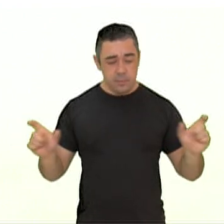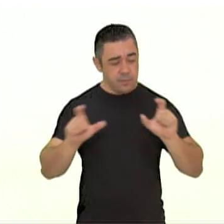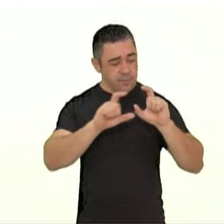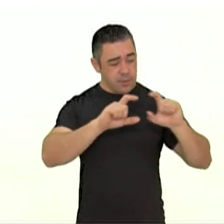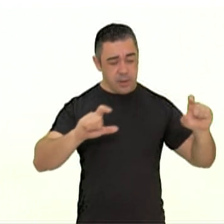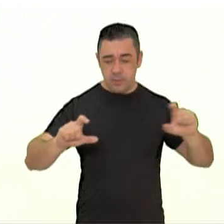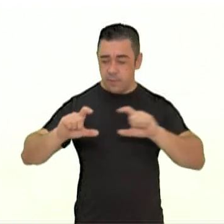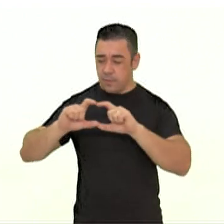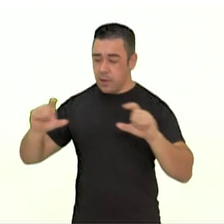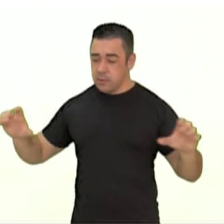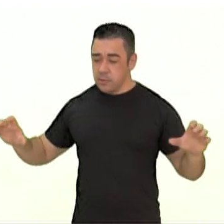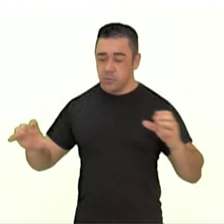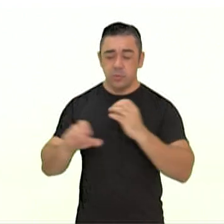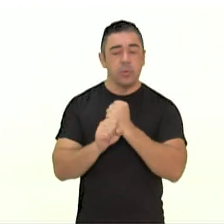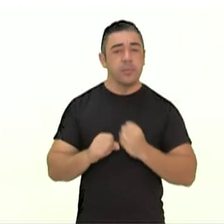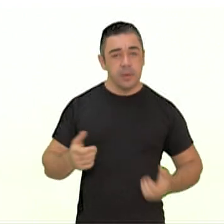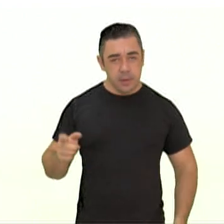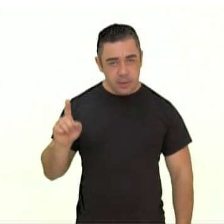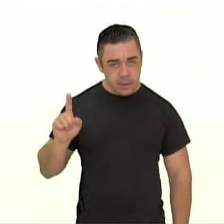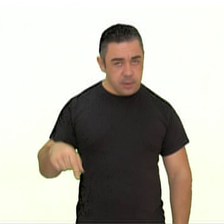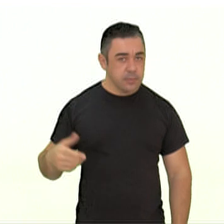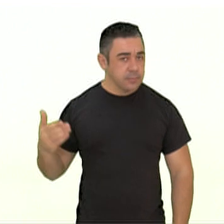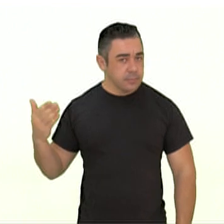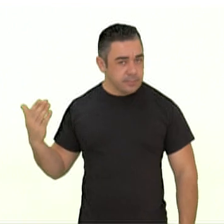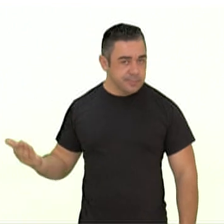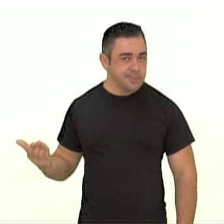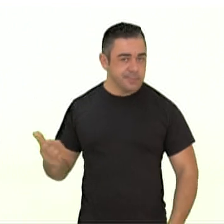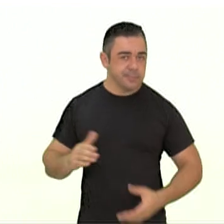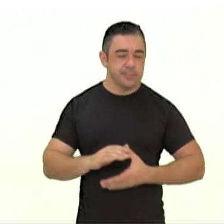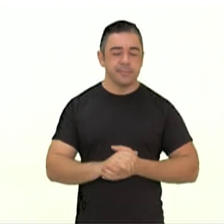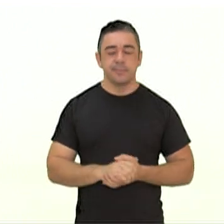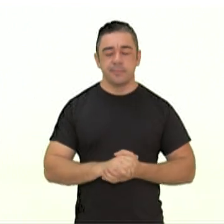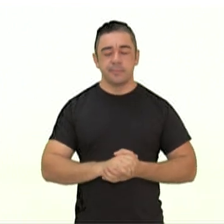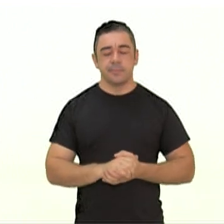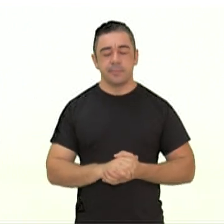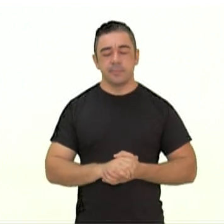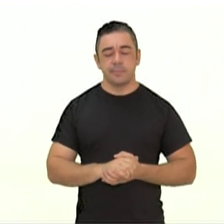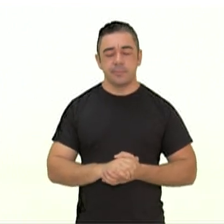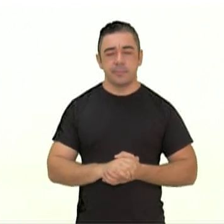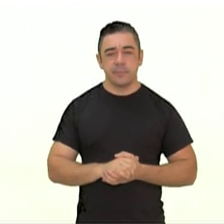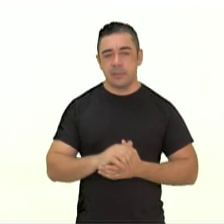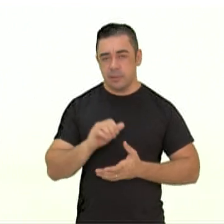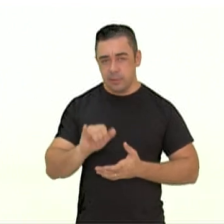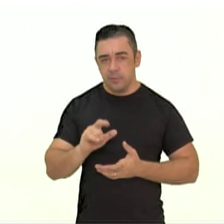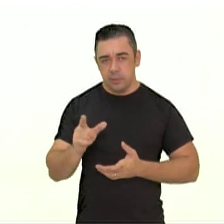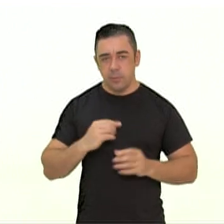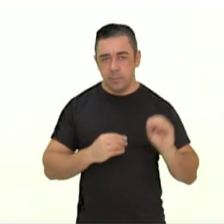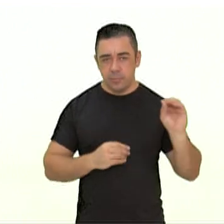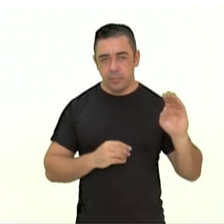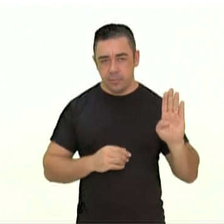Então, as conjunções coordenativas aditivas expressam soma. Então, se você colocou